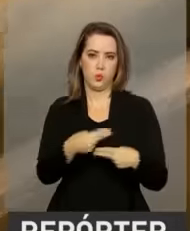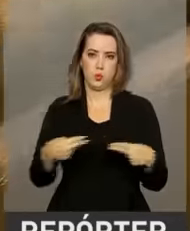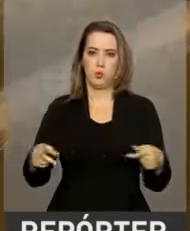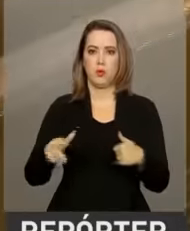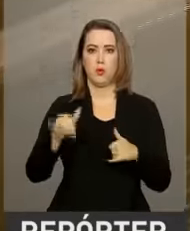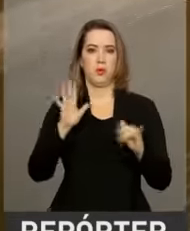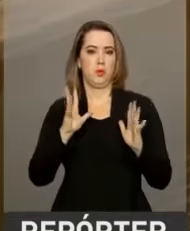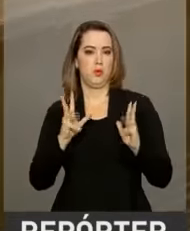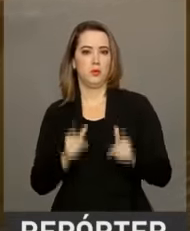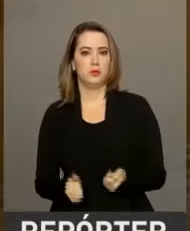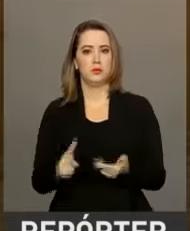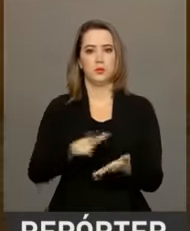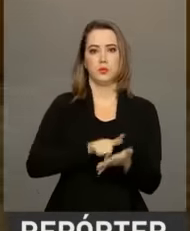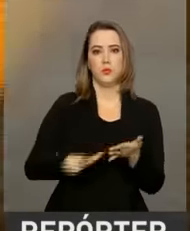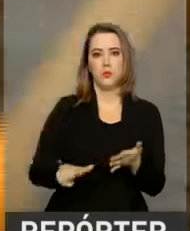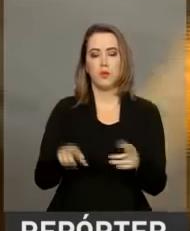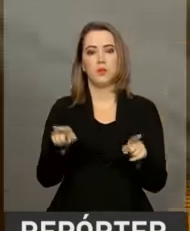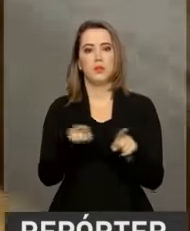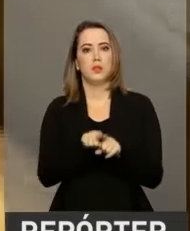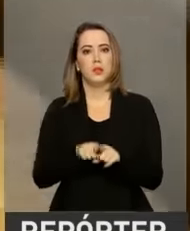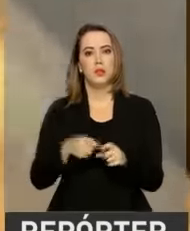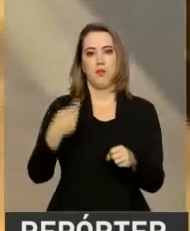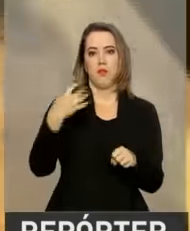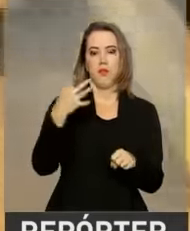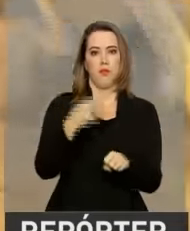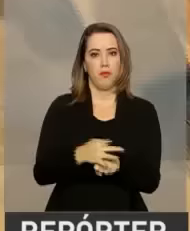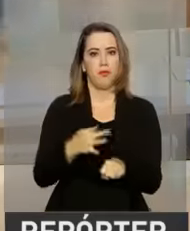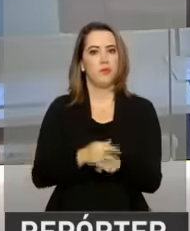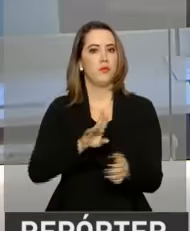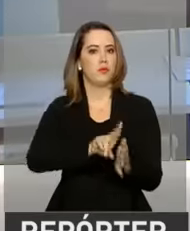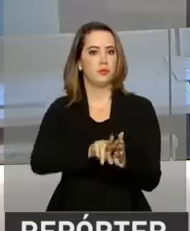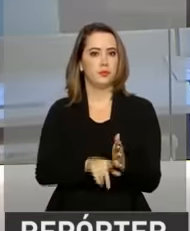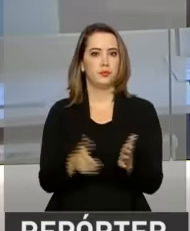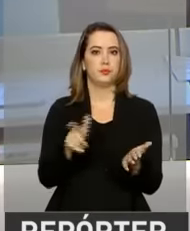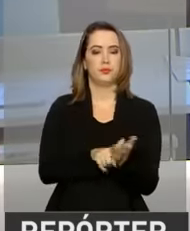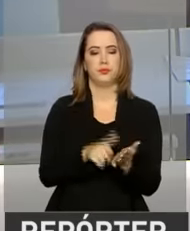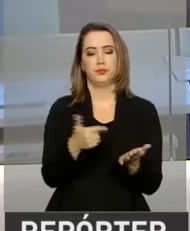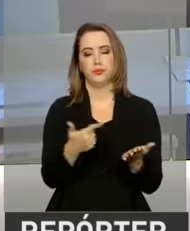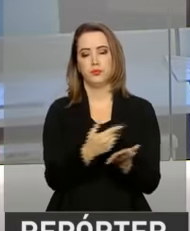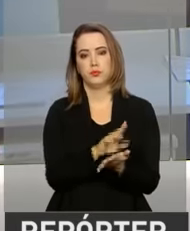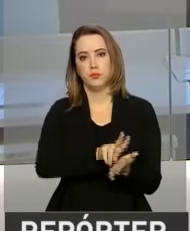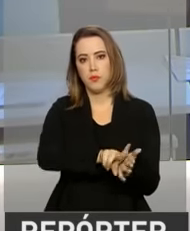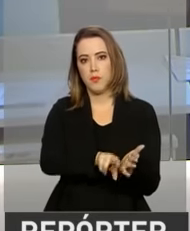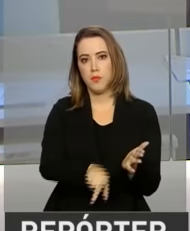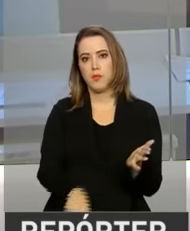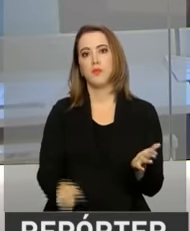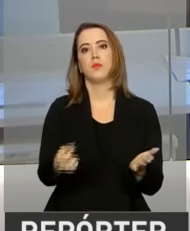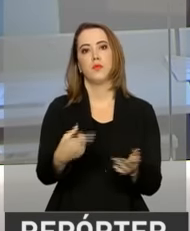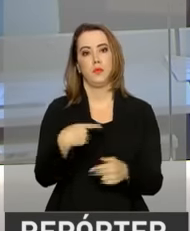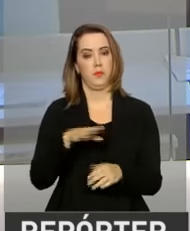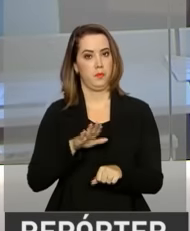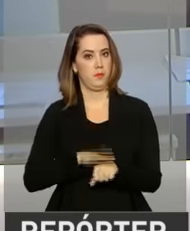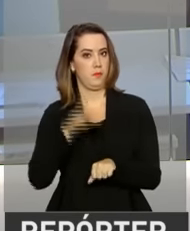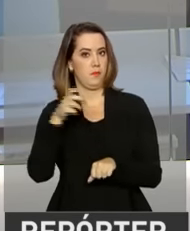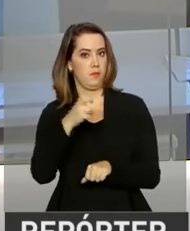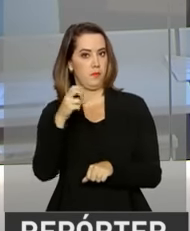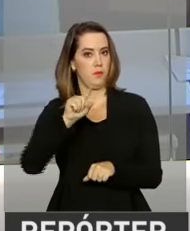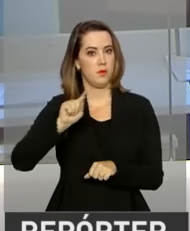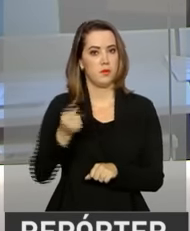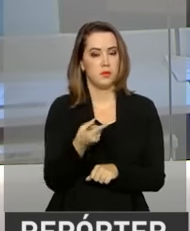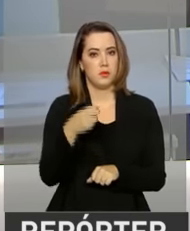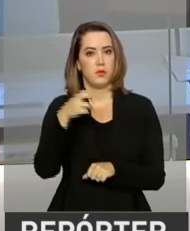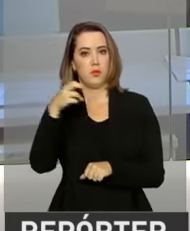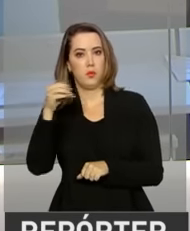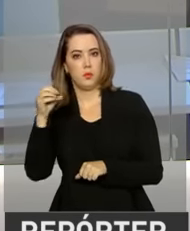metalurgia produtos eletrônicos papel e celulose mais de 5500 pessoas receberam hoje no